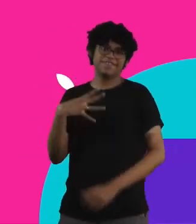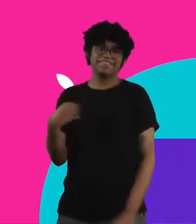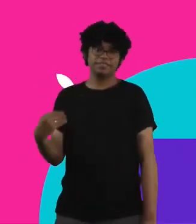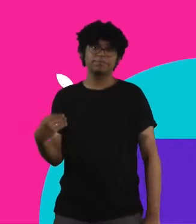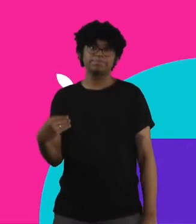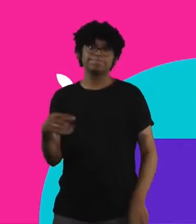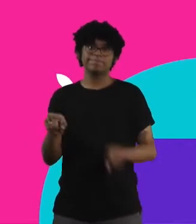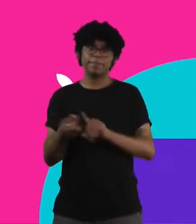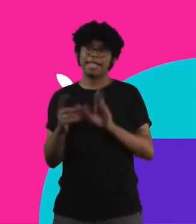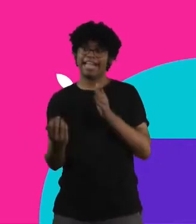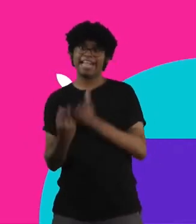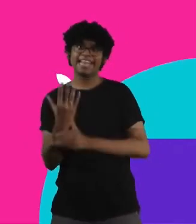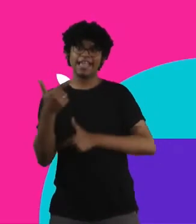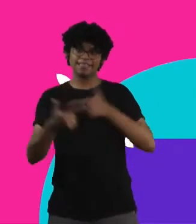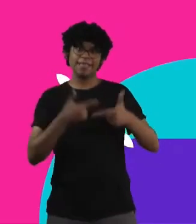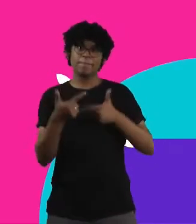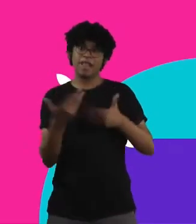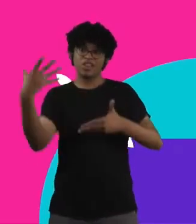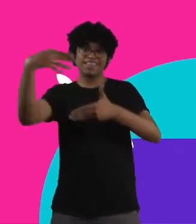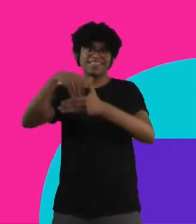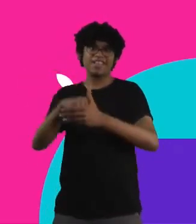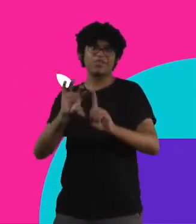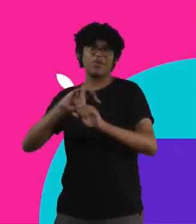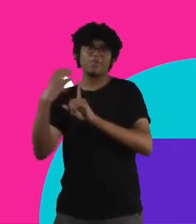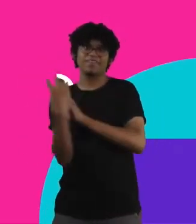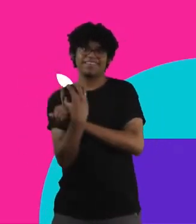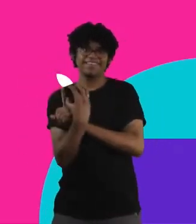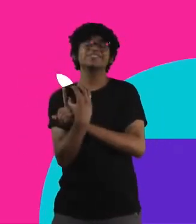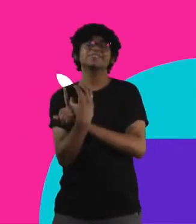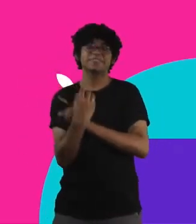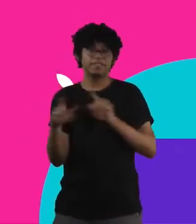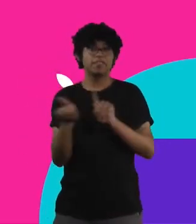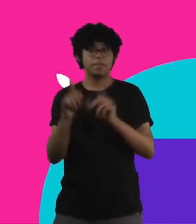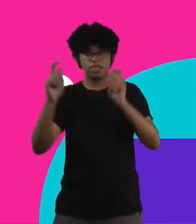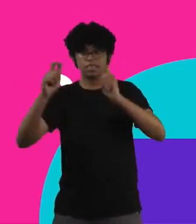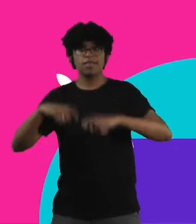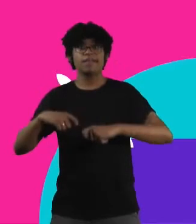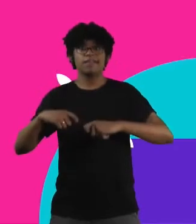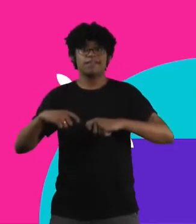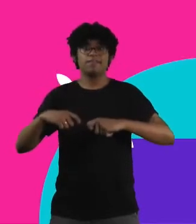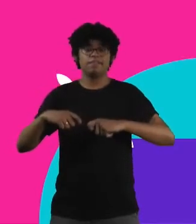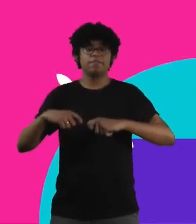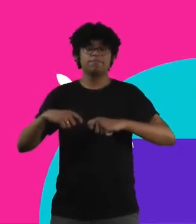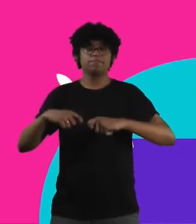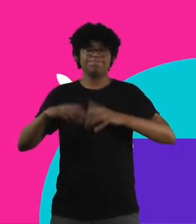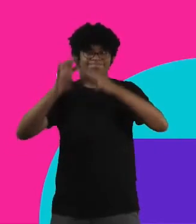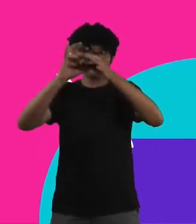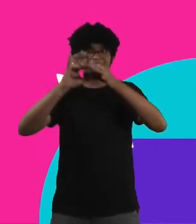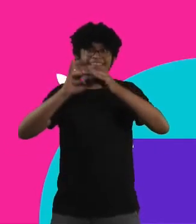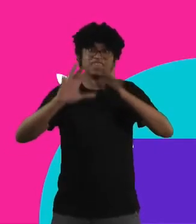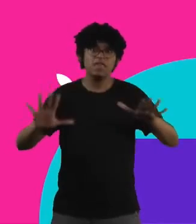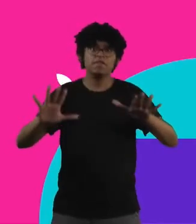gera empregos dentro da sua comunidade. Ela possibilita a emancipação